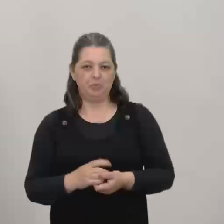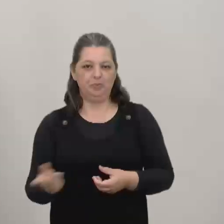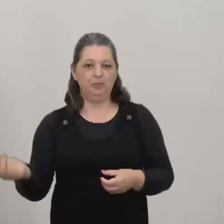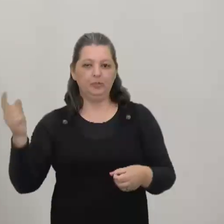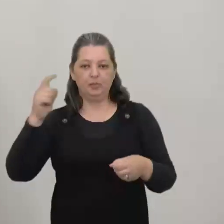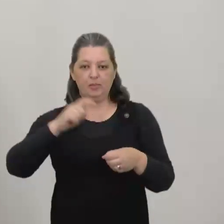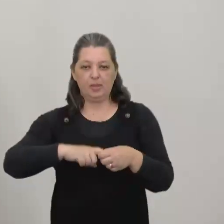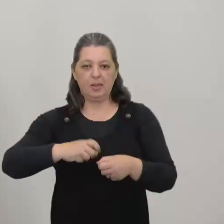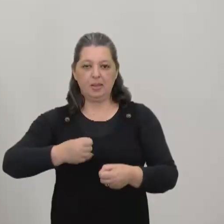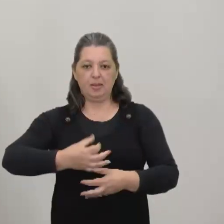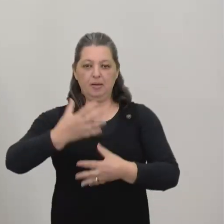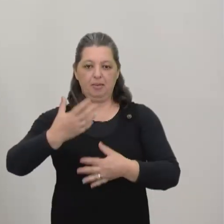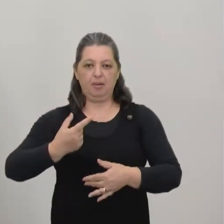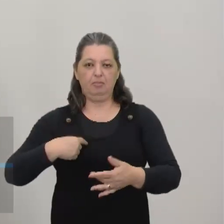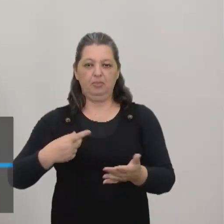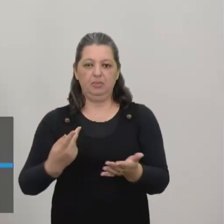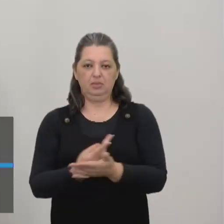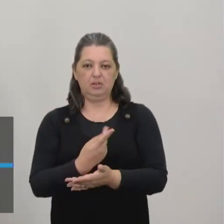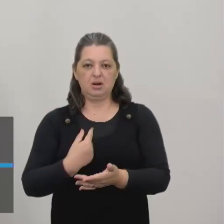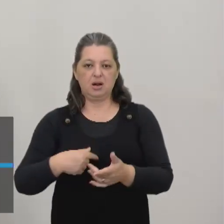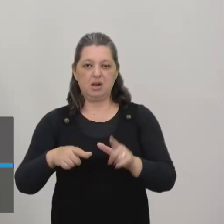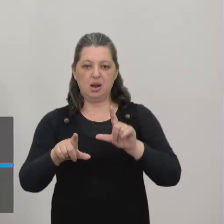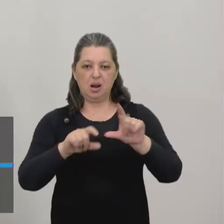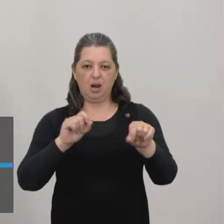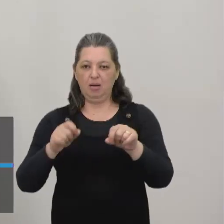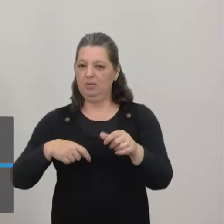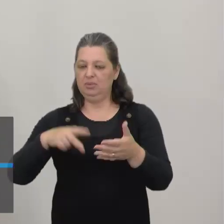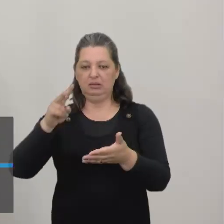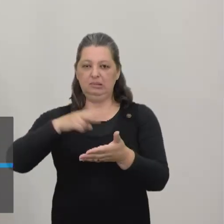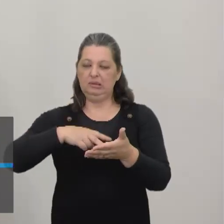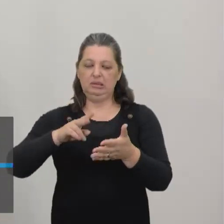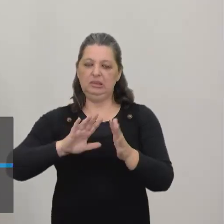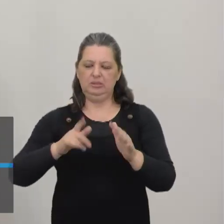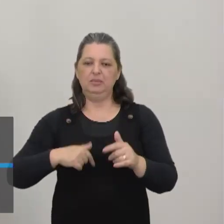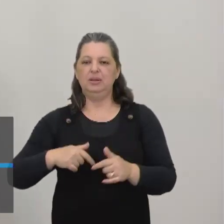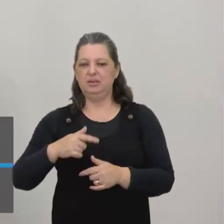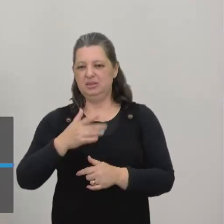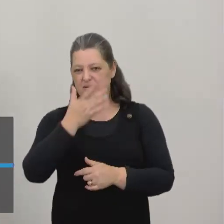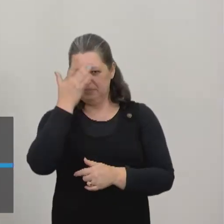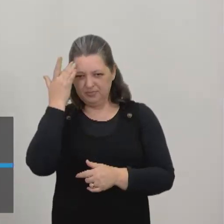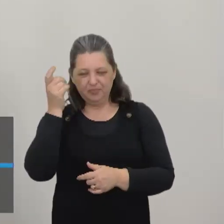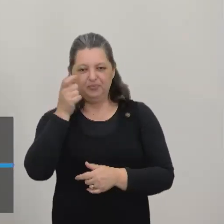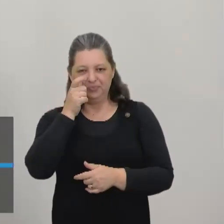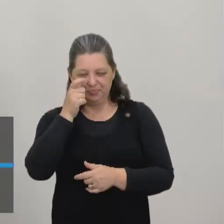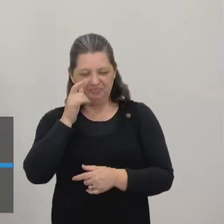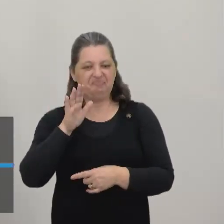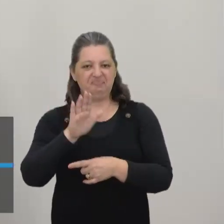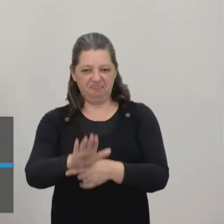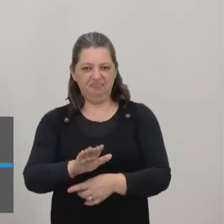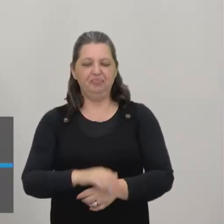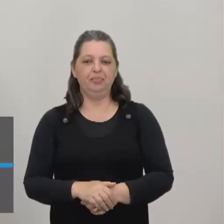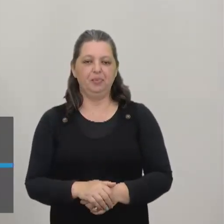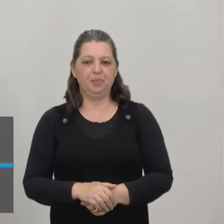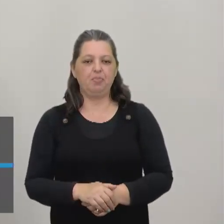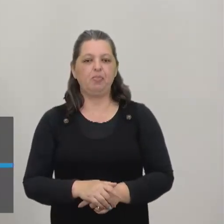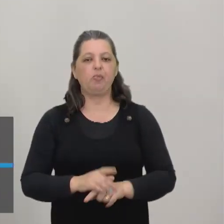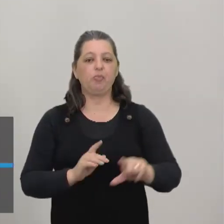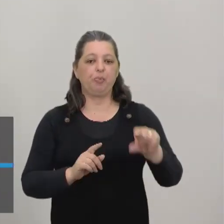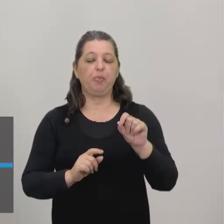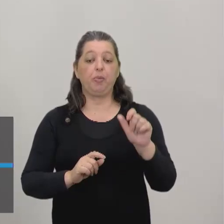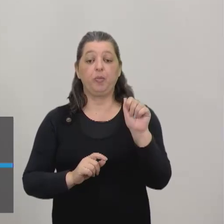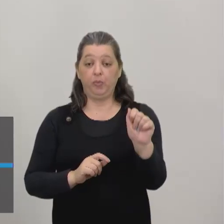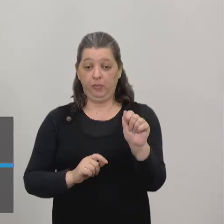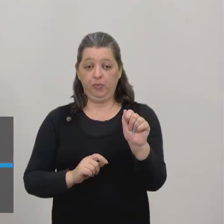Voltamos do chat, eu cometi uma falha, né? Tinha alternativas e eu nem li as alternativas. Mas o pessoal, claro, tá aí colaborando junto comigo e colocaram que a alternativa